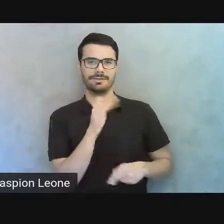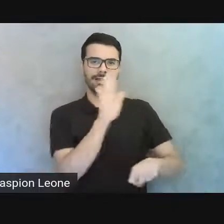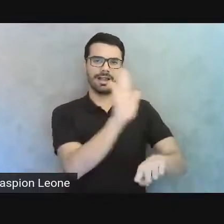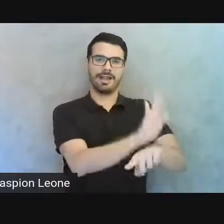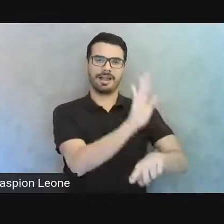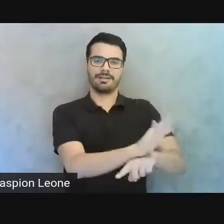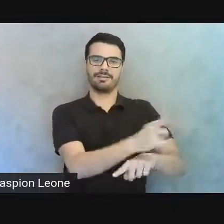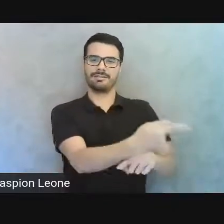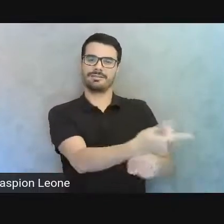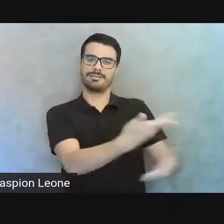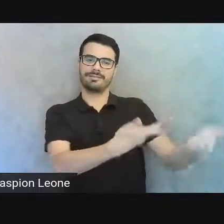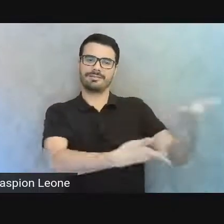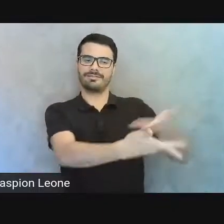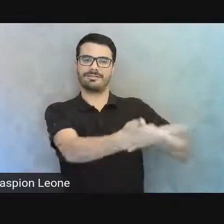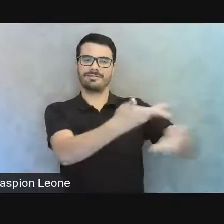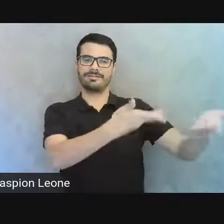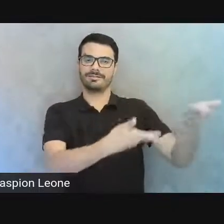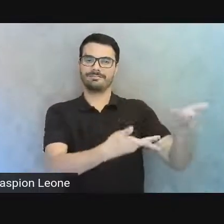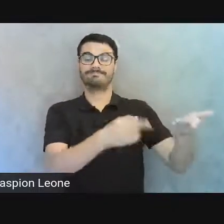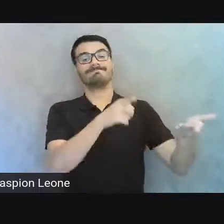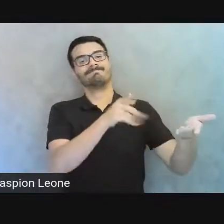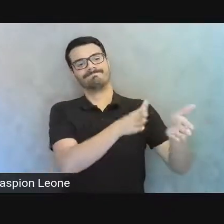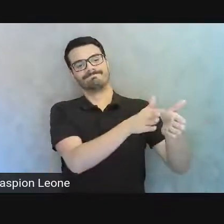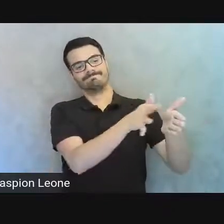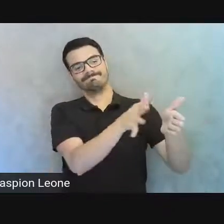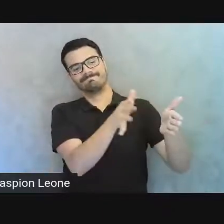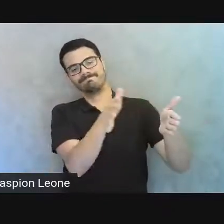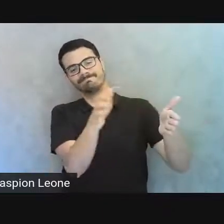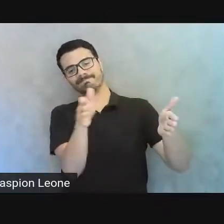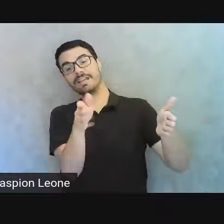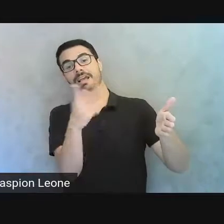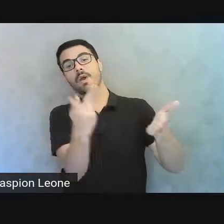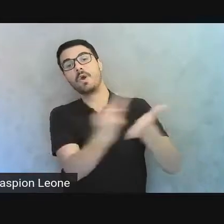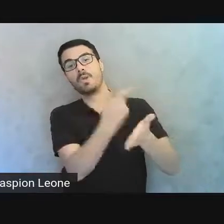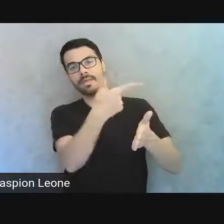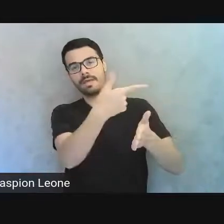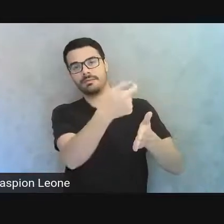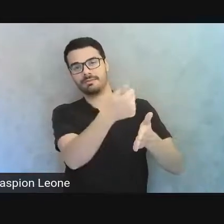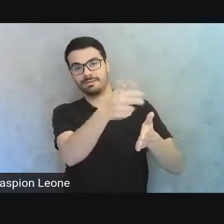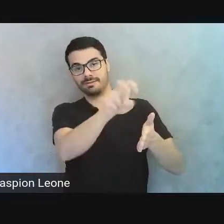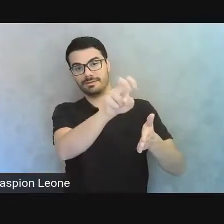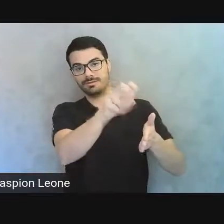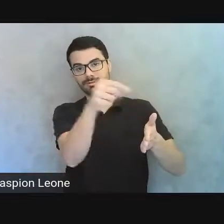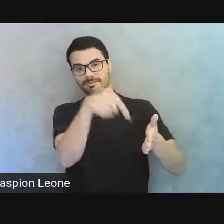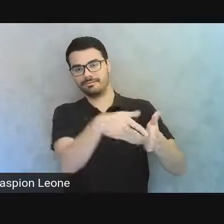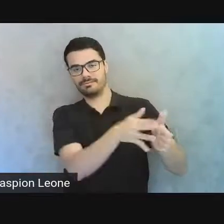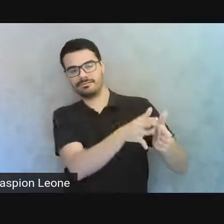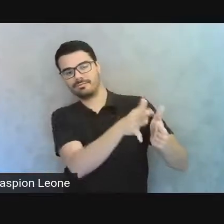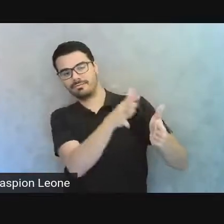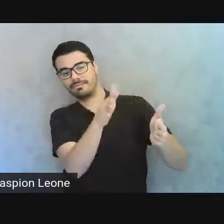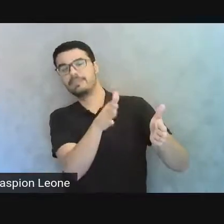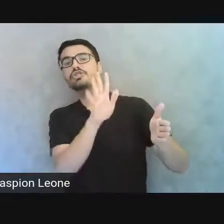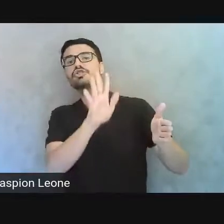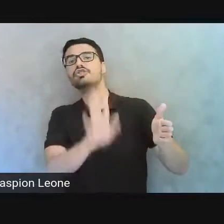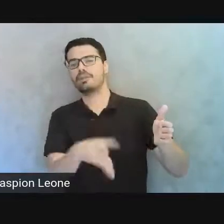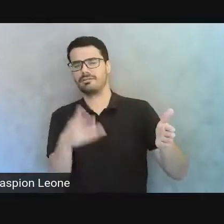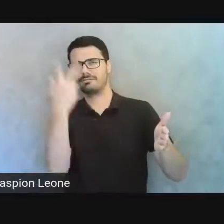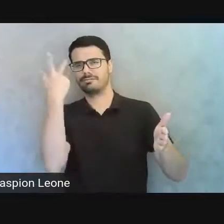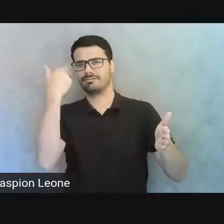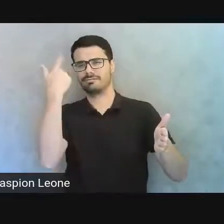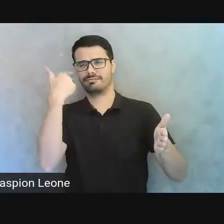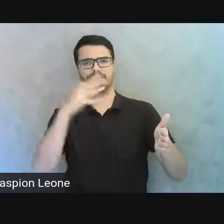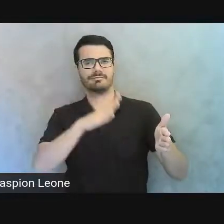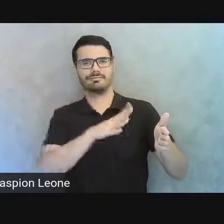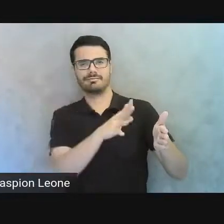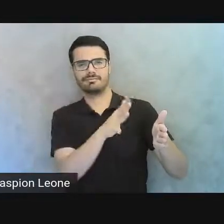isso precipitou um processo de reação natural, que já era até um pouco